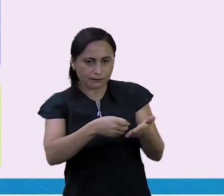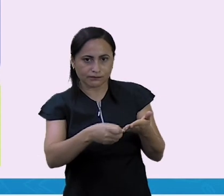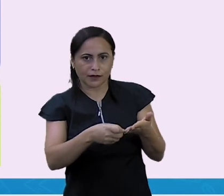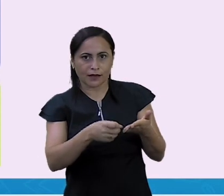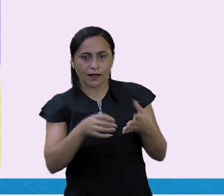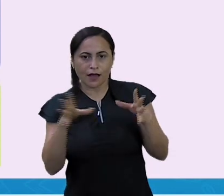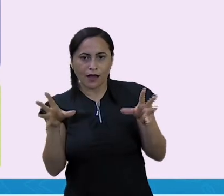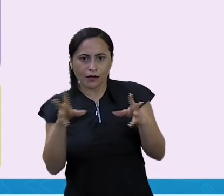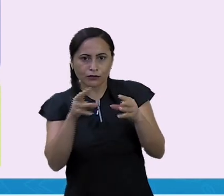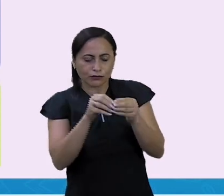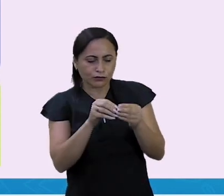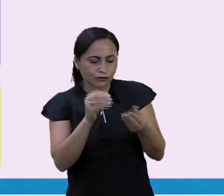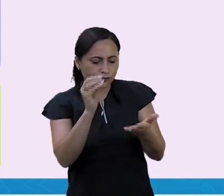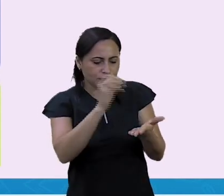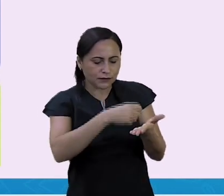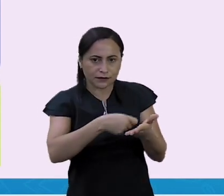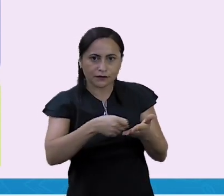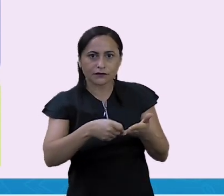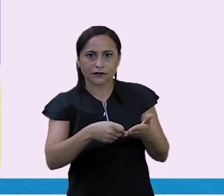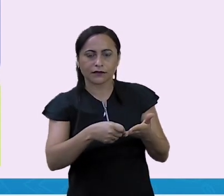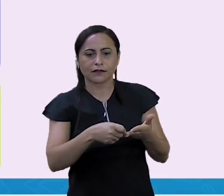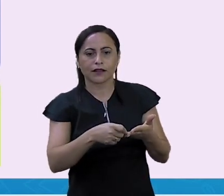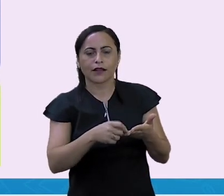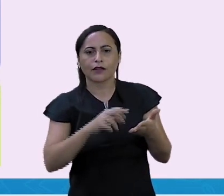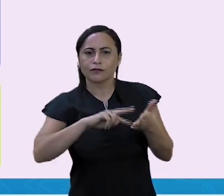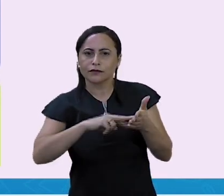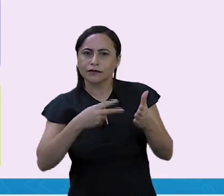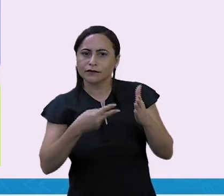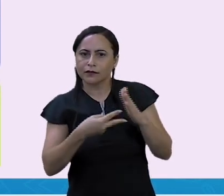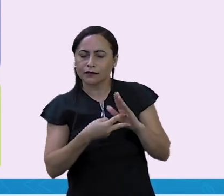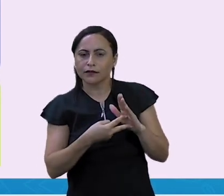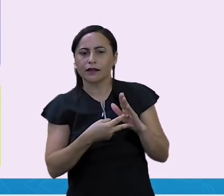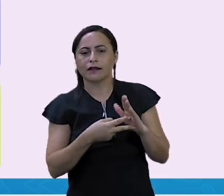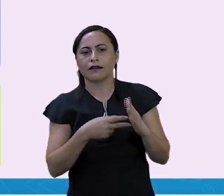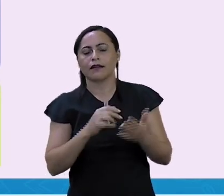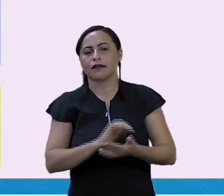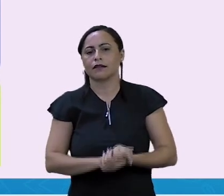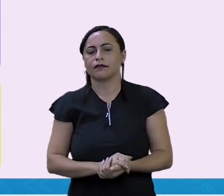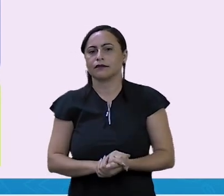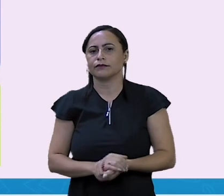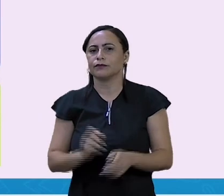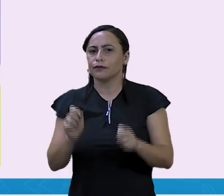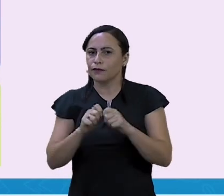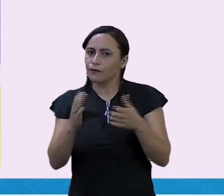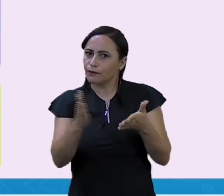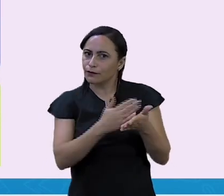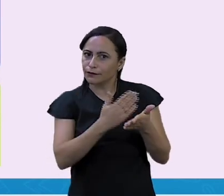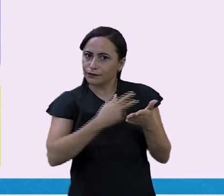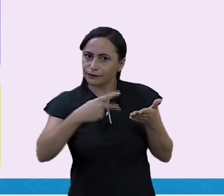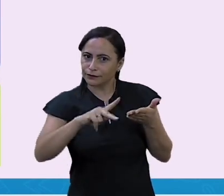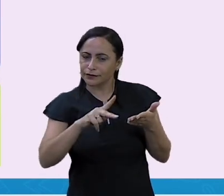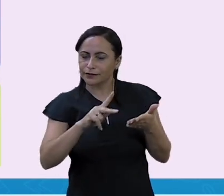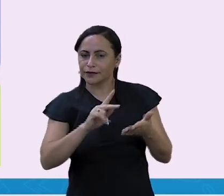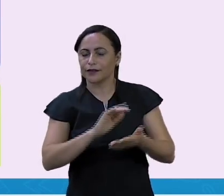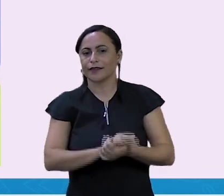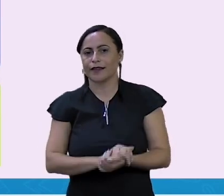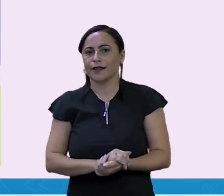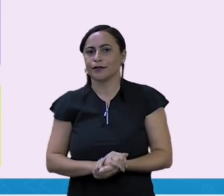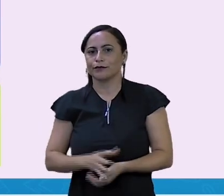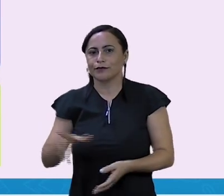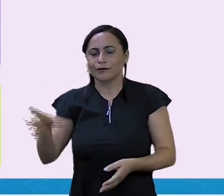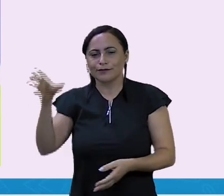assuntos importantes, a definição daquilo ali. Faça esse mapa no caderno, que ele não vai sair aqui